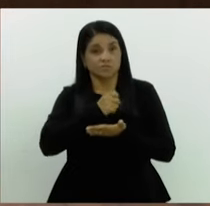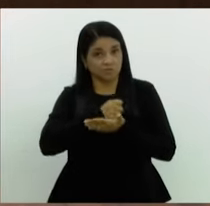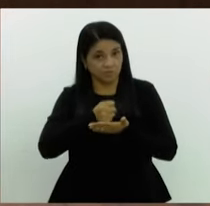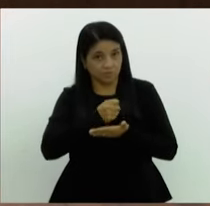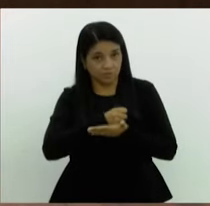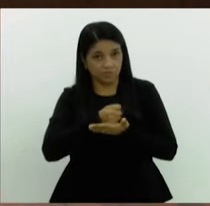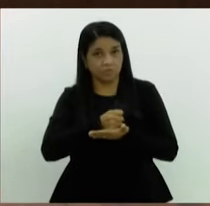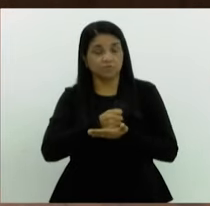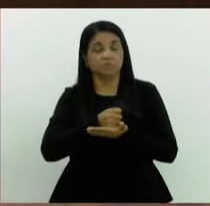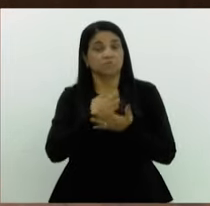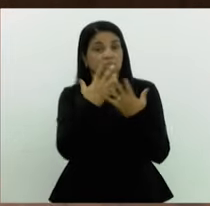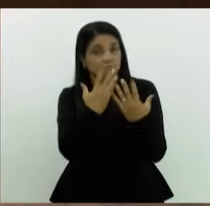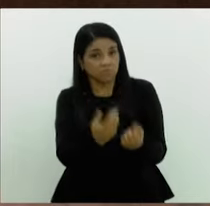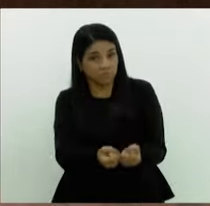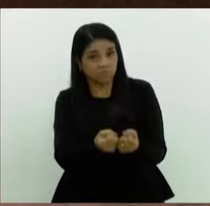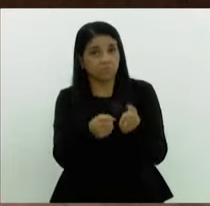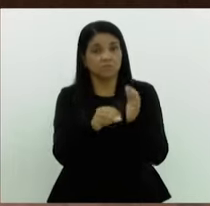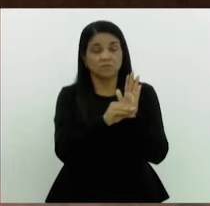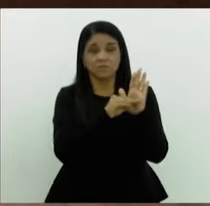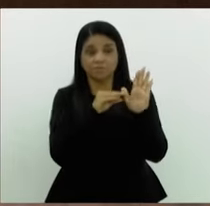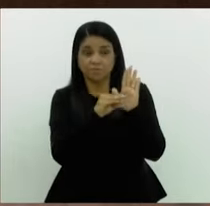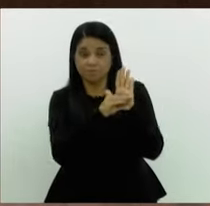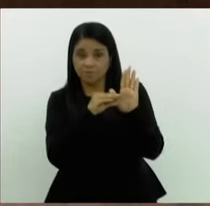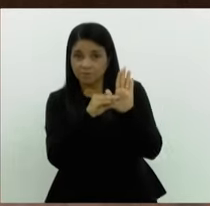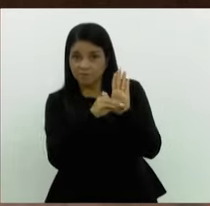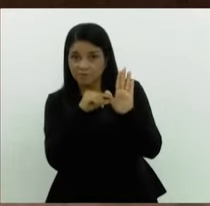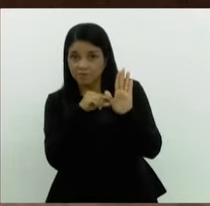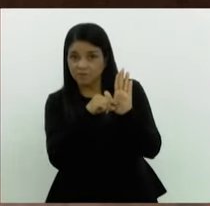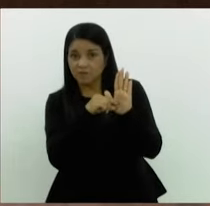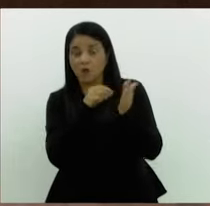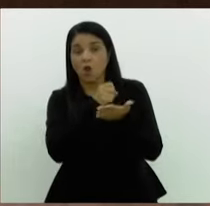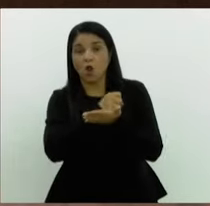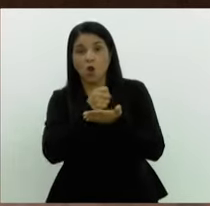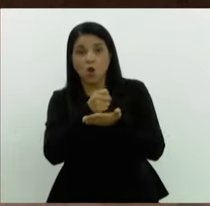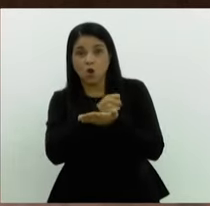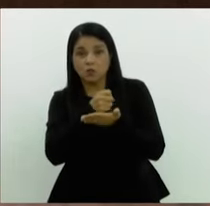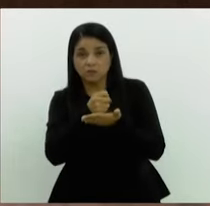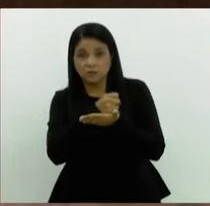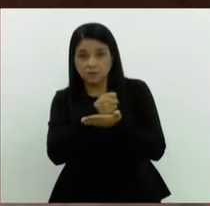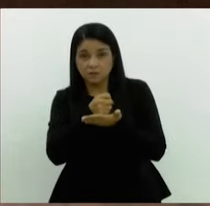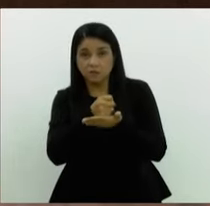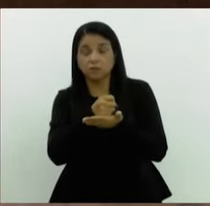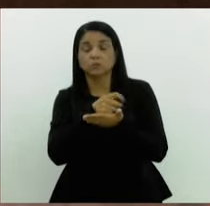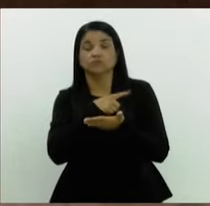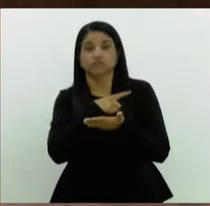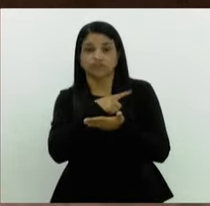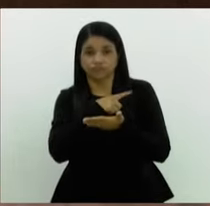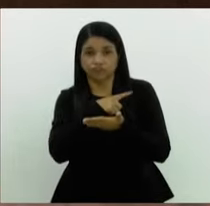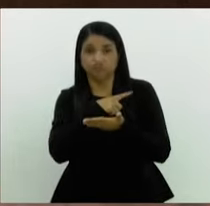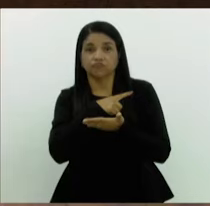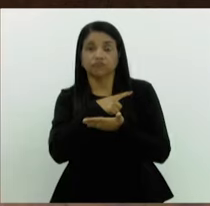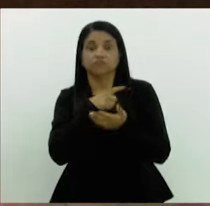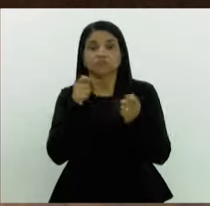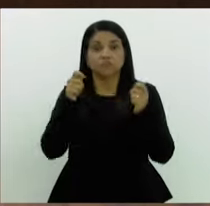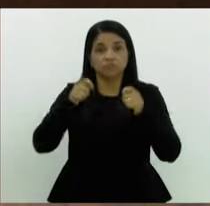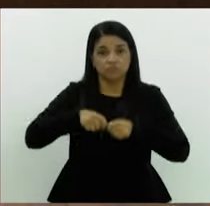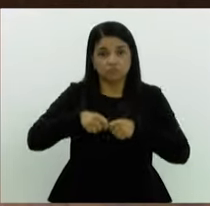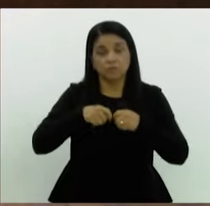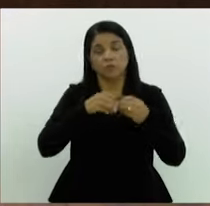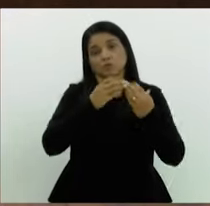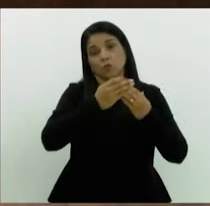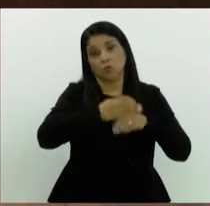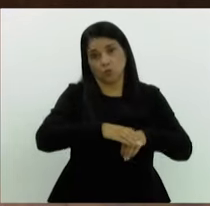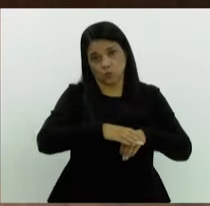poderíamos admitir aqui a emenda que dizia que a contratação haveria, mas também haveria a possibilidade do concurso